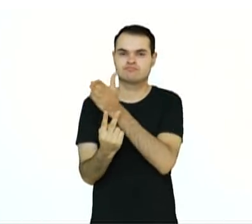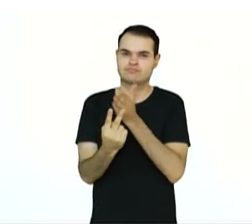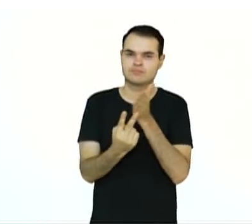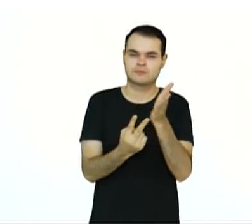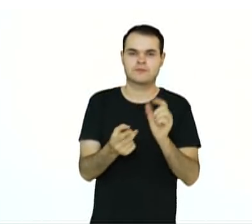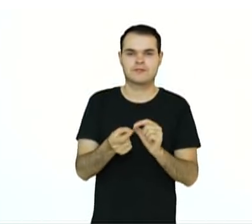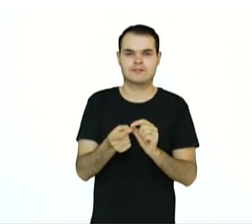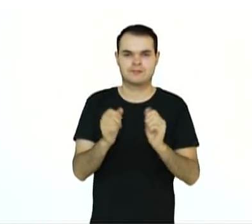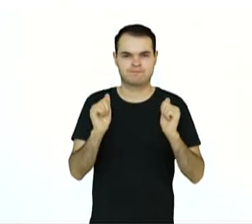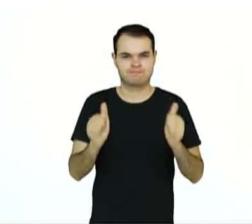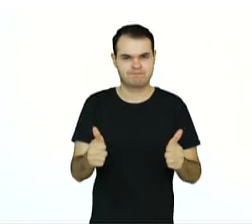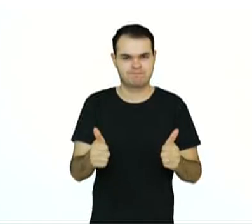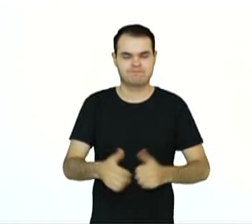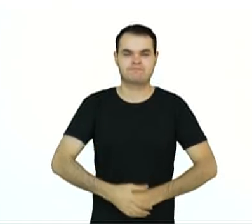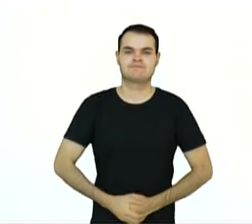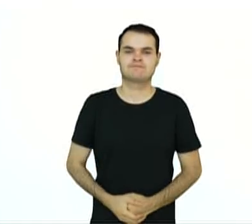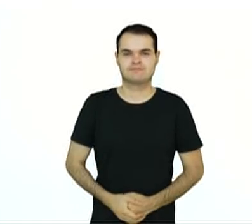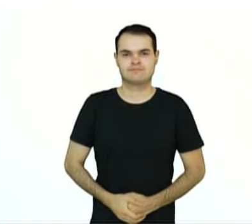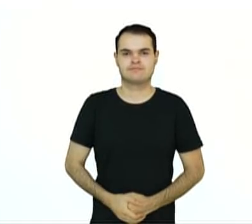certo?